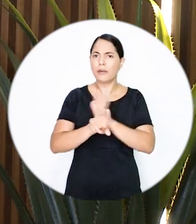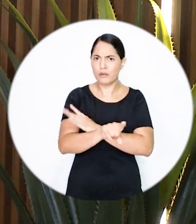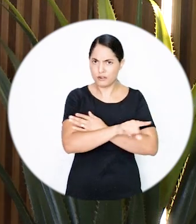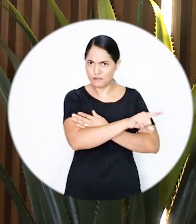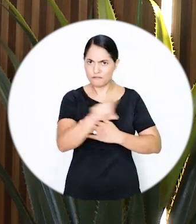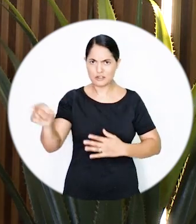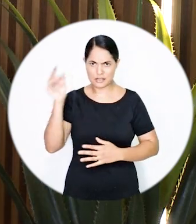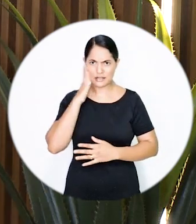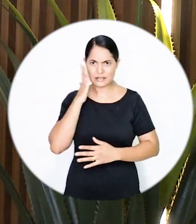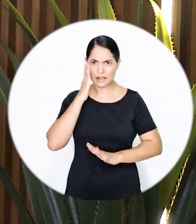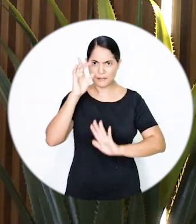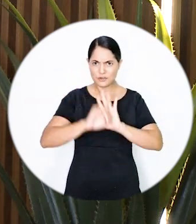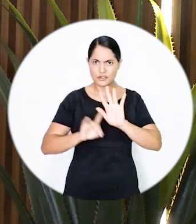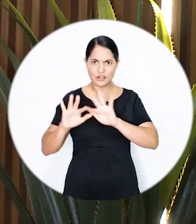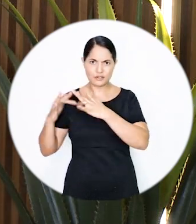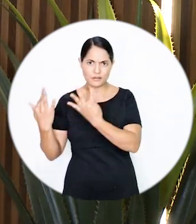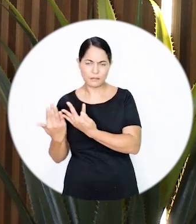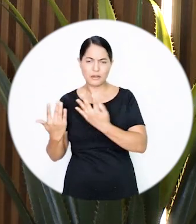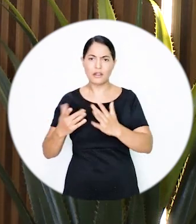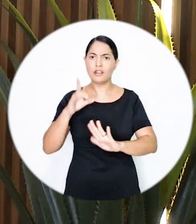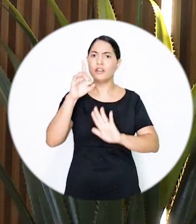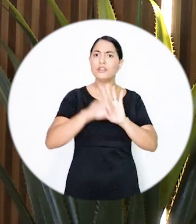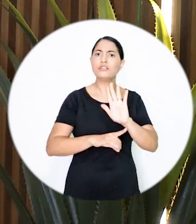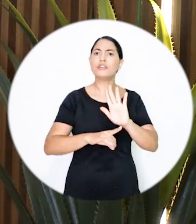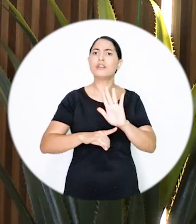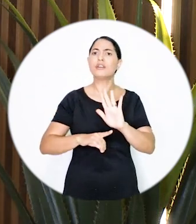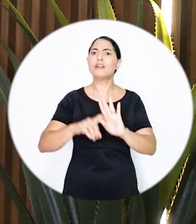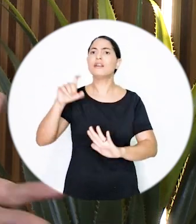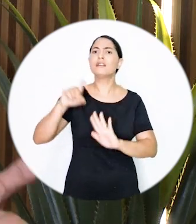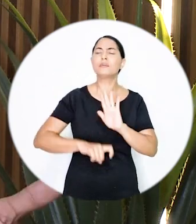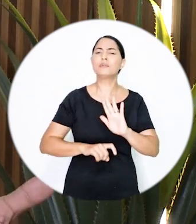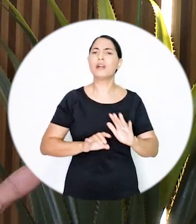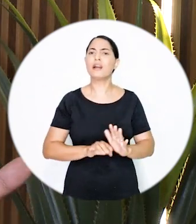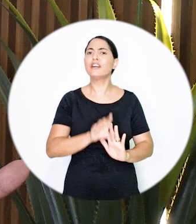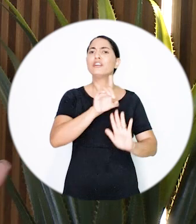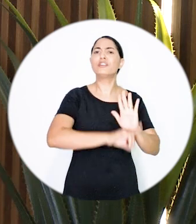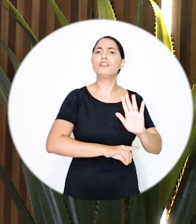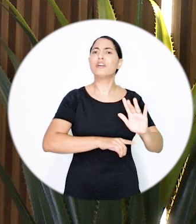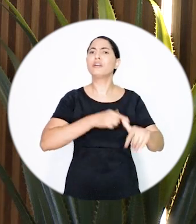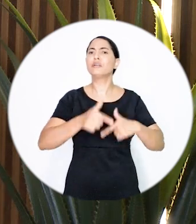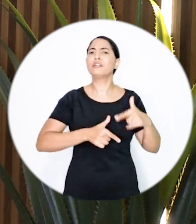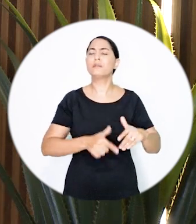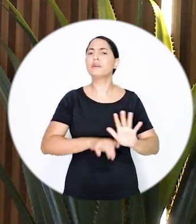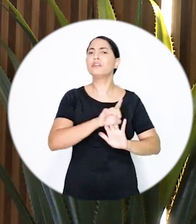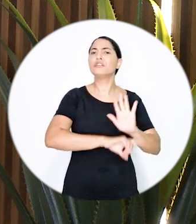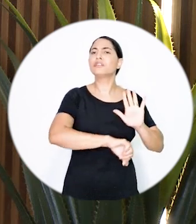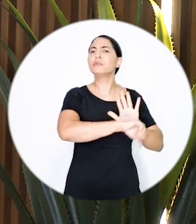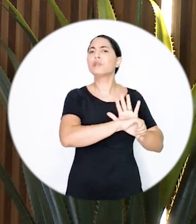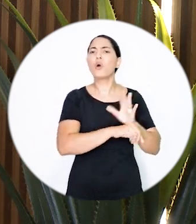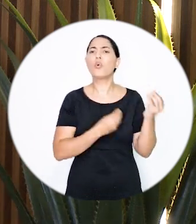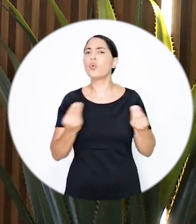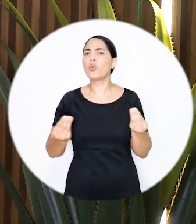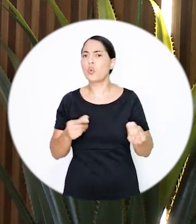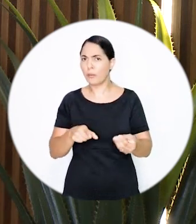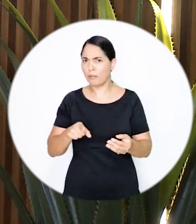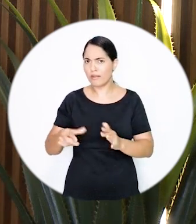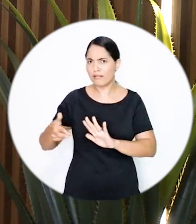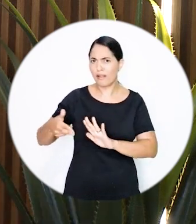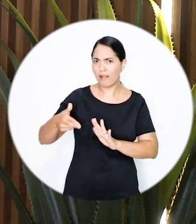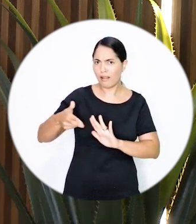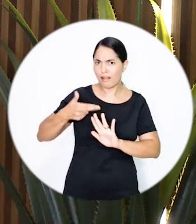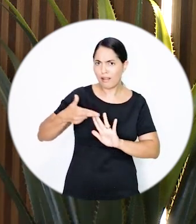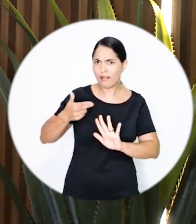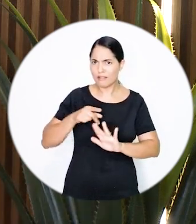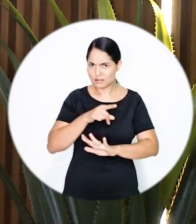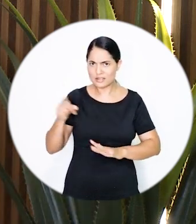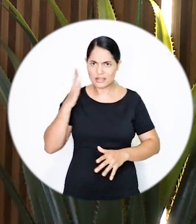está sabendo como aplicar essa resolução no direito de família e no direito tributário, no direito do trabalho, no direito penal?